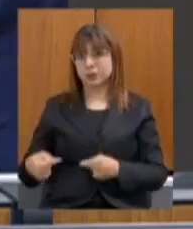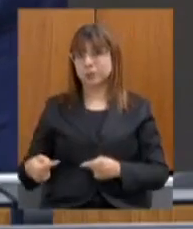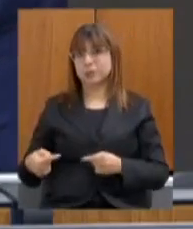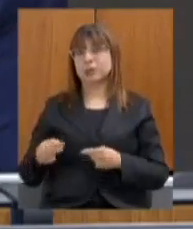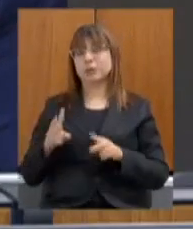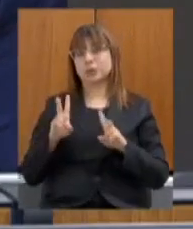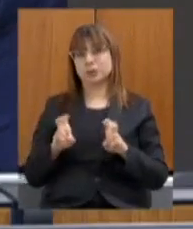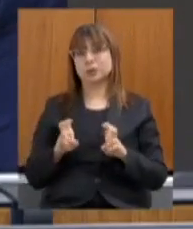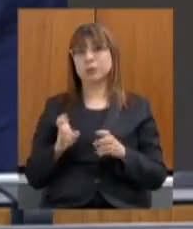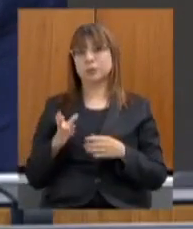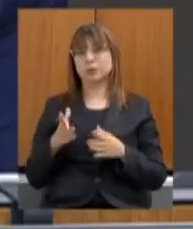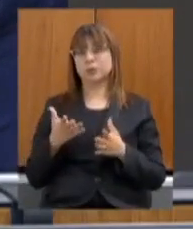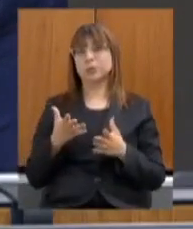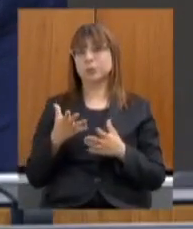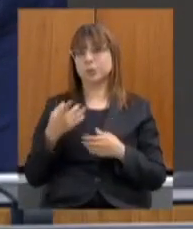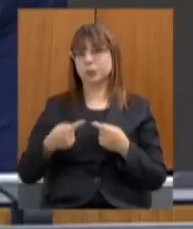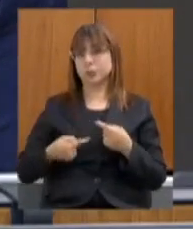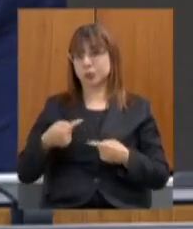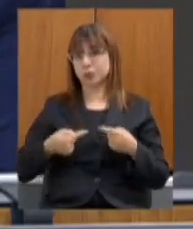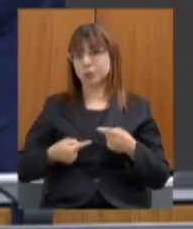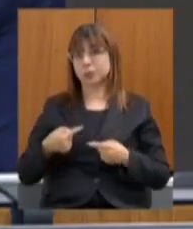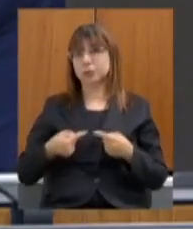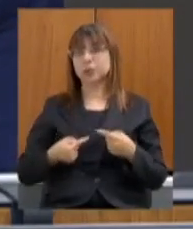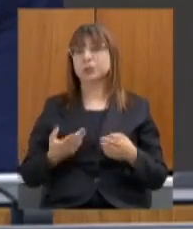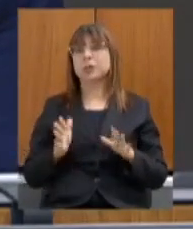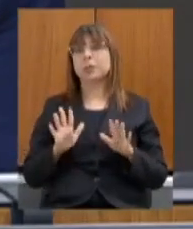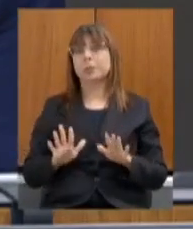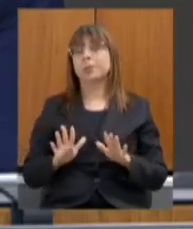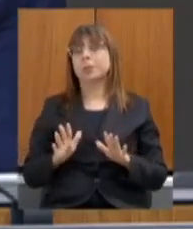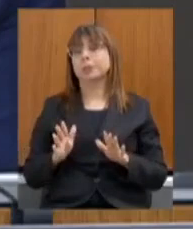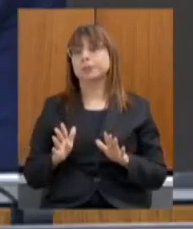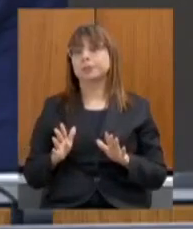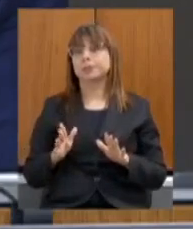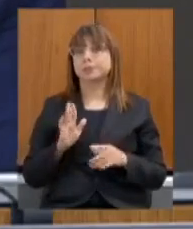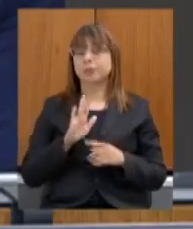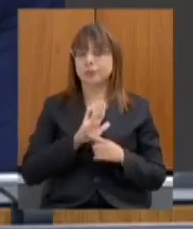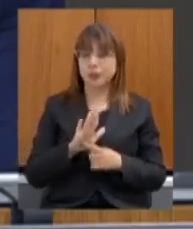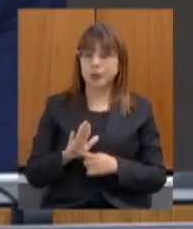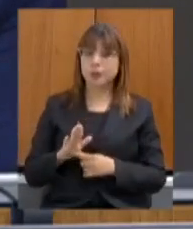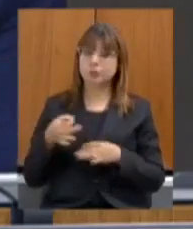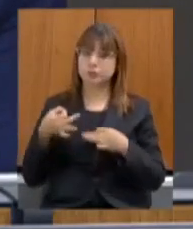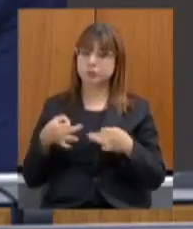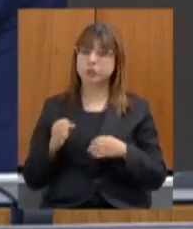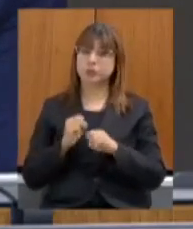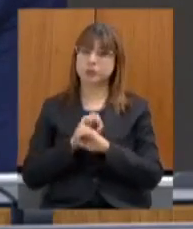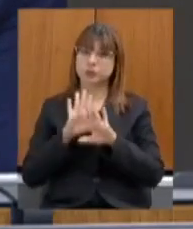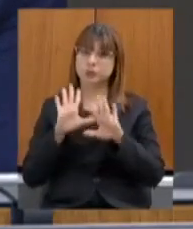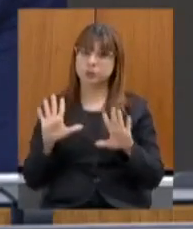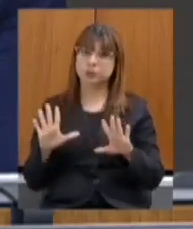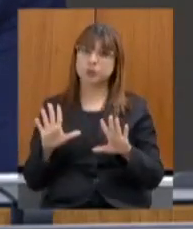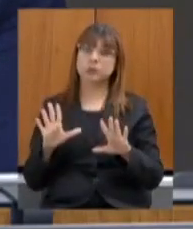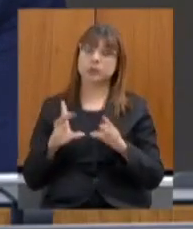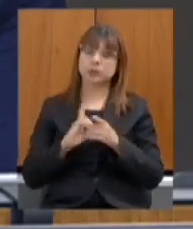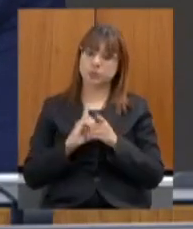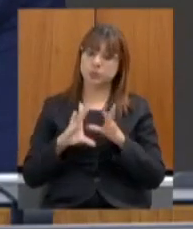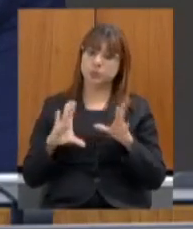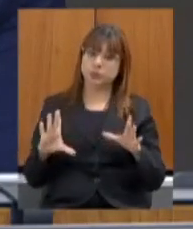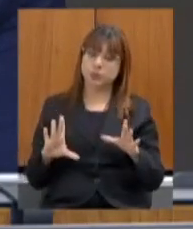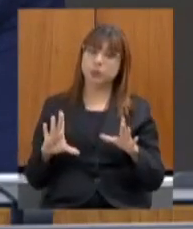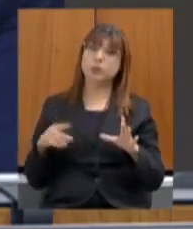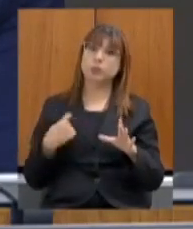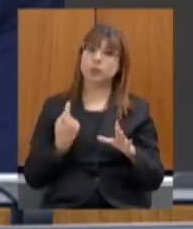eleitoral, mas, um exemplo claro de republicanismo e de democracia, superamos estas